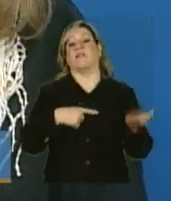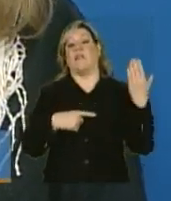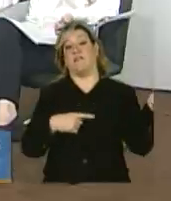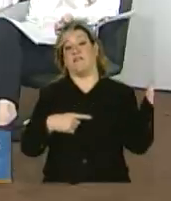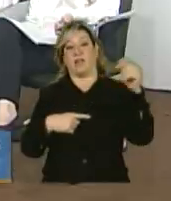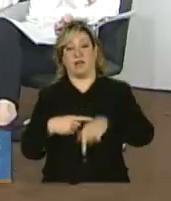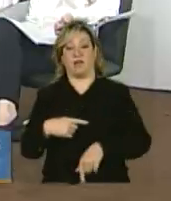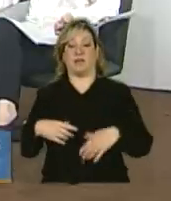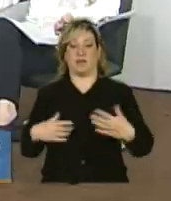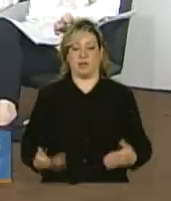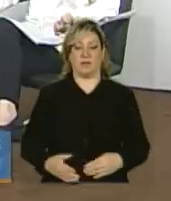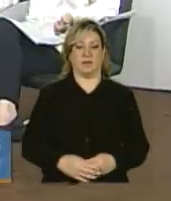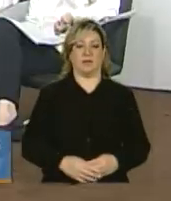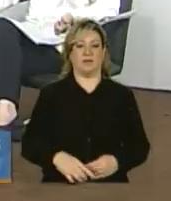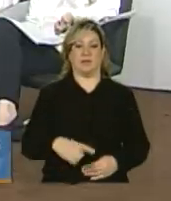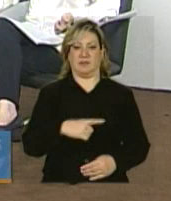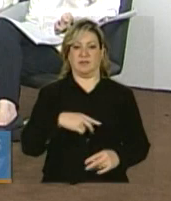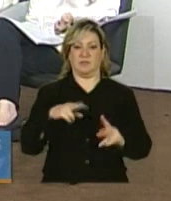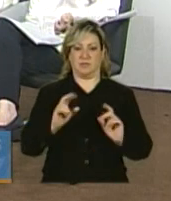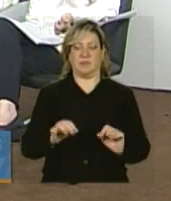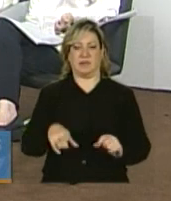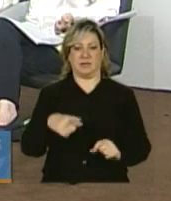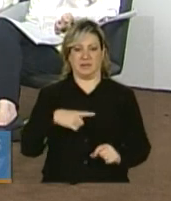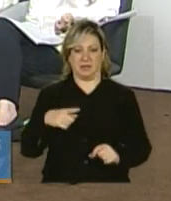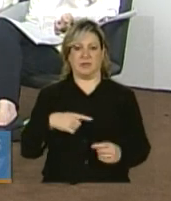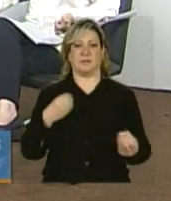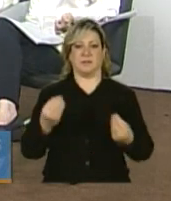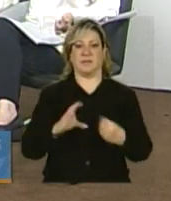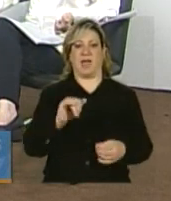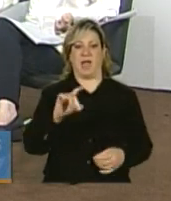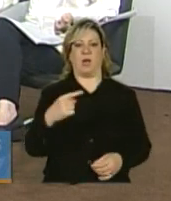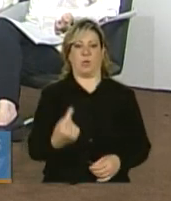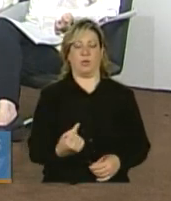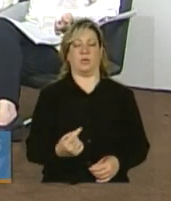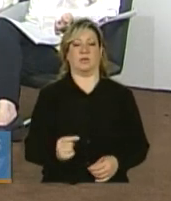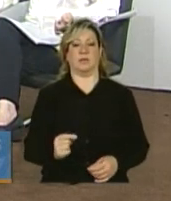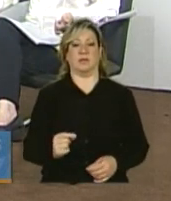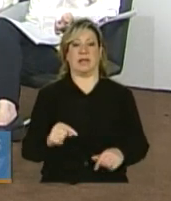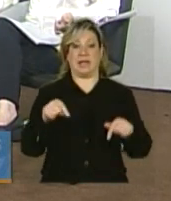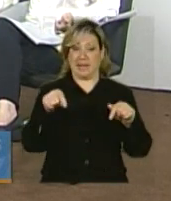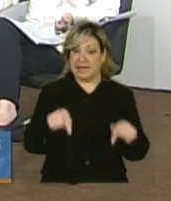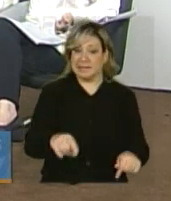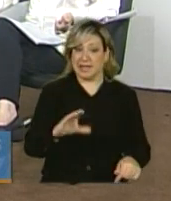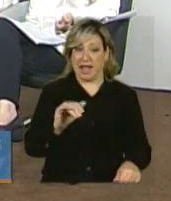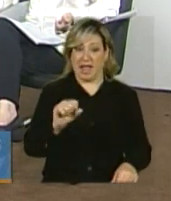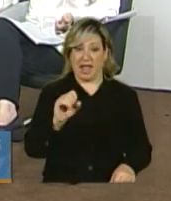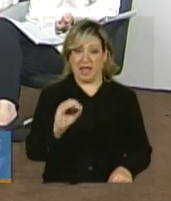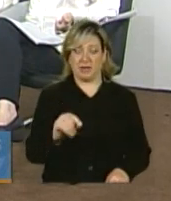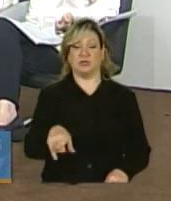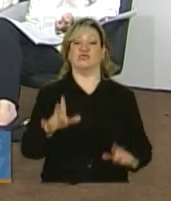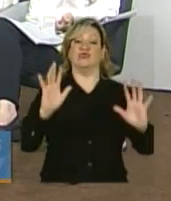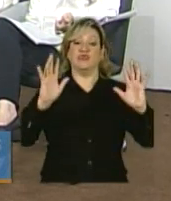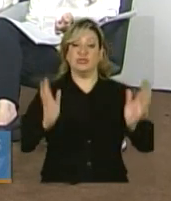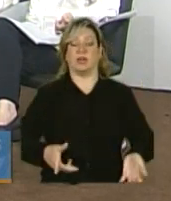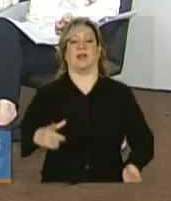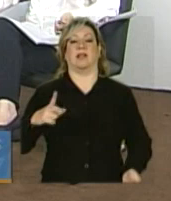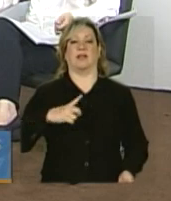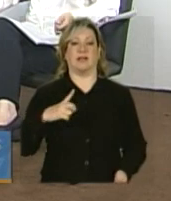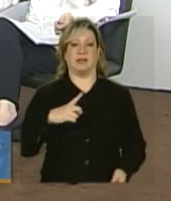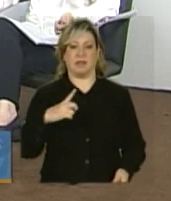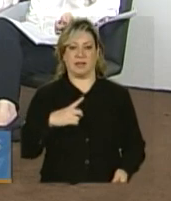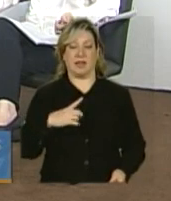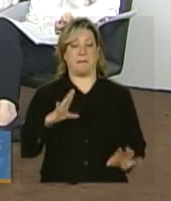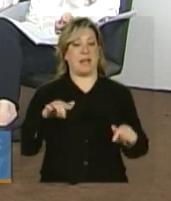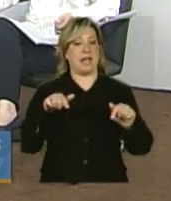Então, automaticamente o processo já é feito Já foi. anteriormente ao É, cadastro único. exatamente. Nesse caso, ele já está, mas